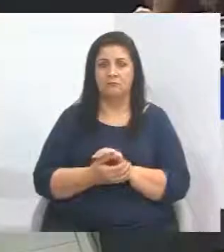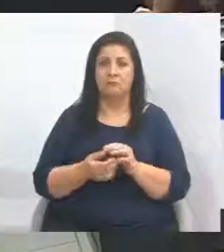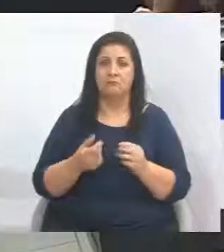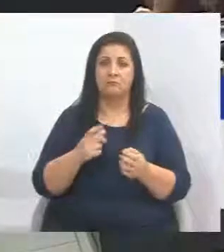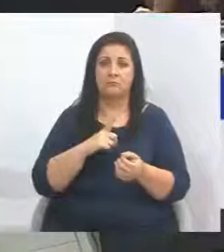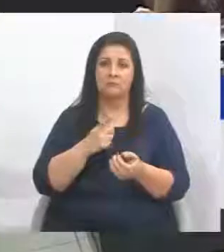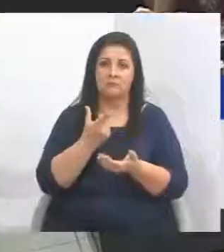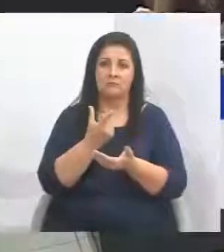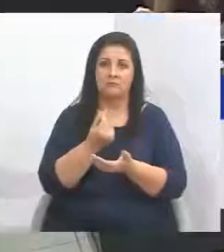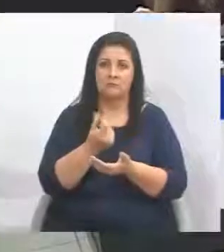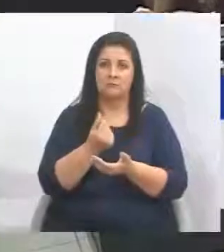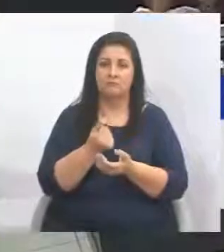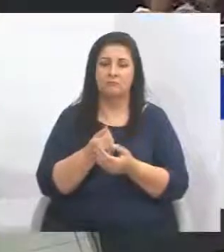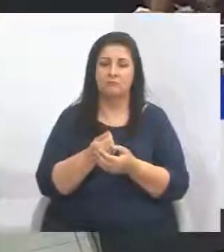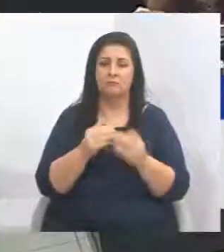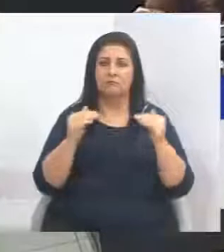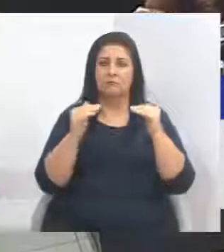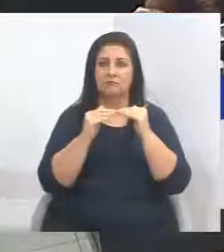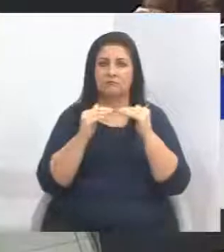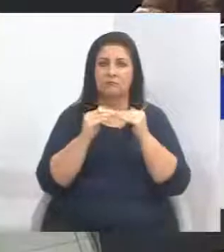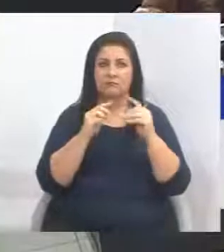município. Então, sou favorável ao veto.